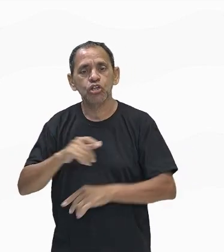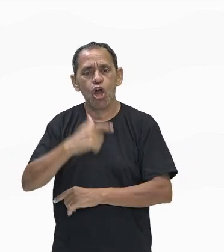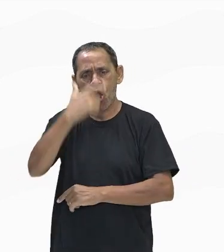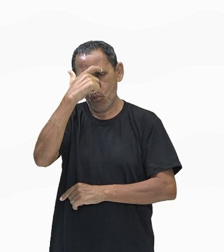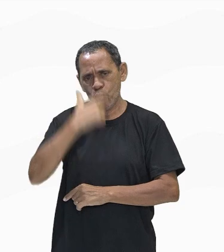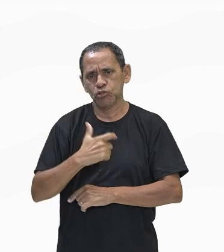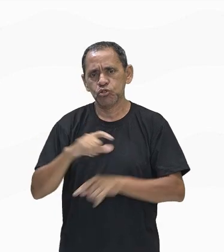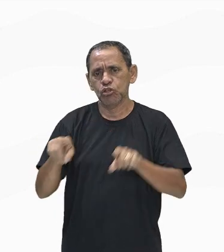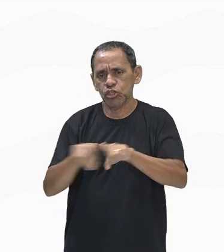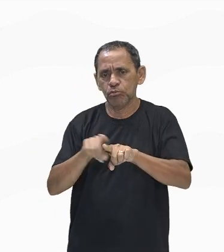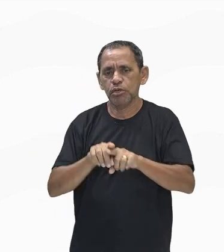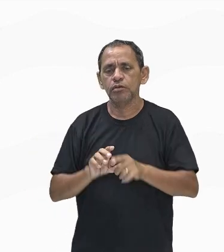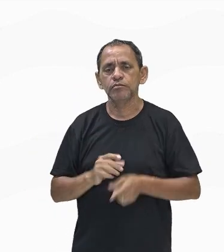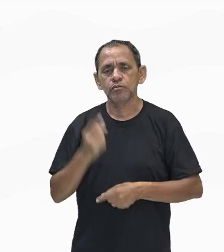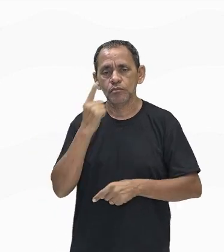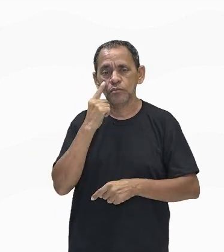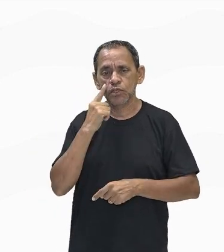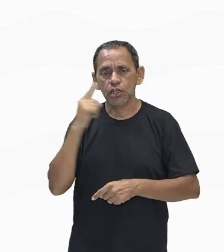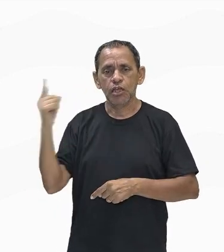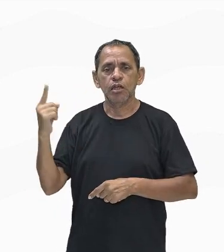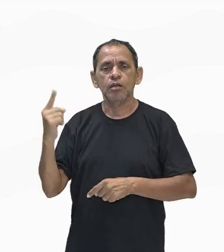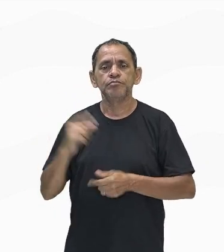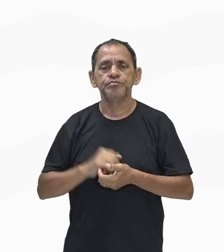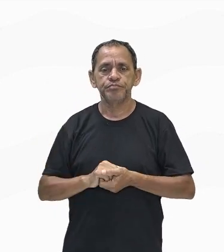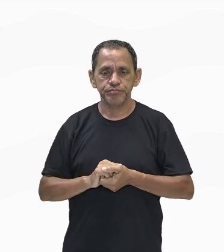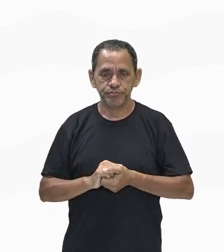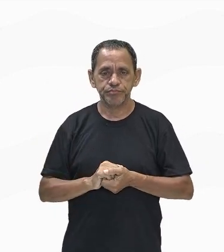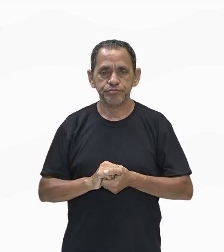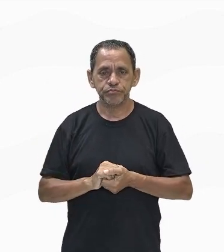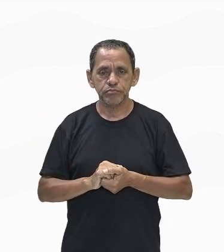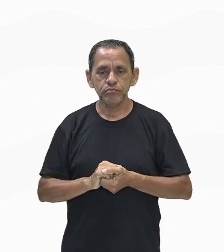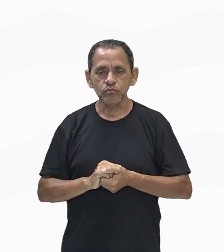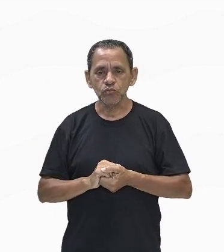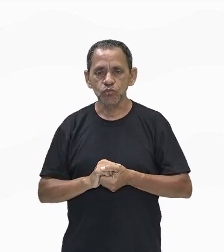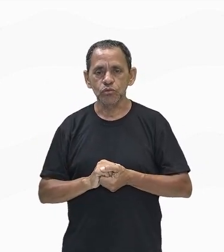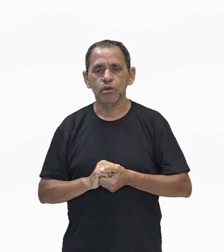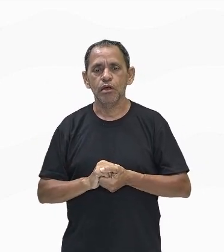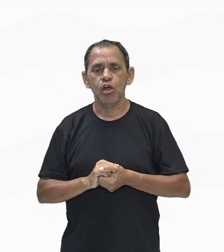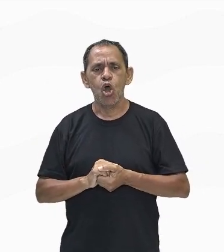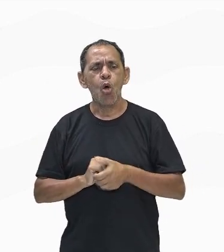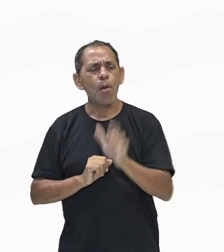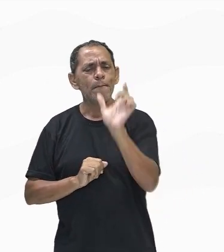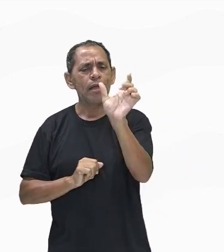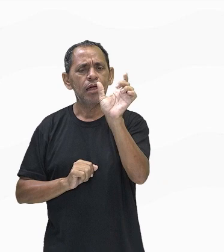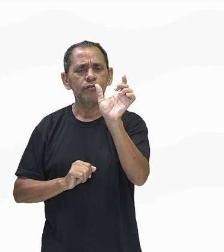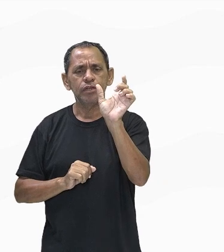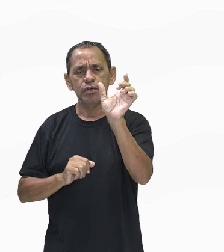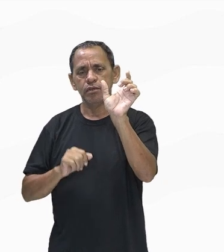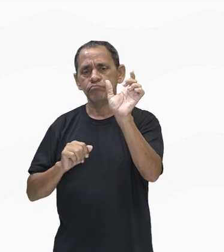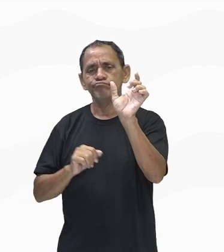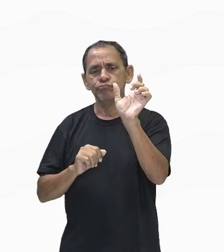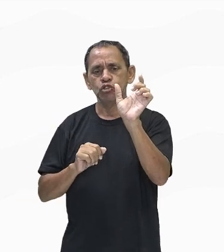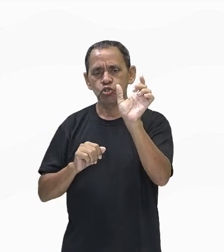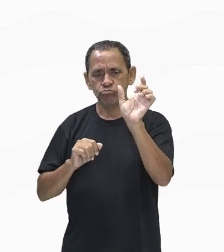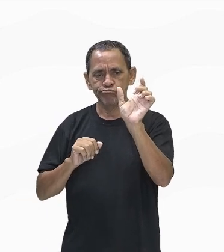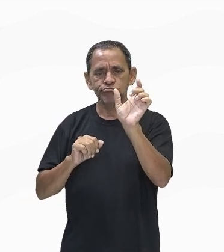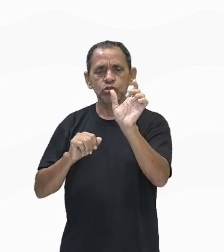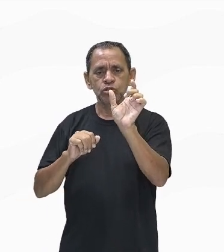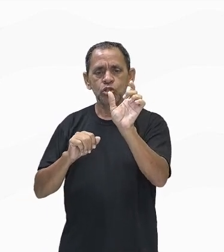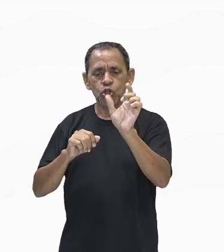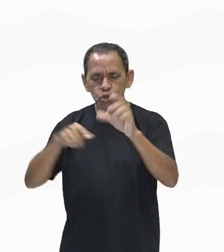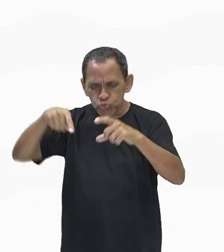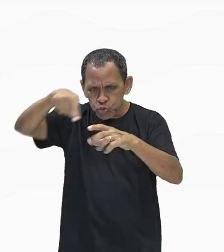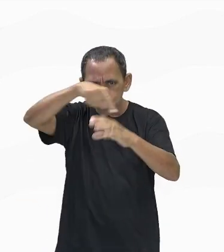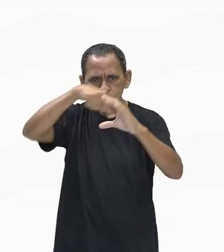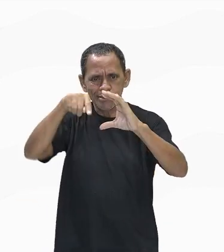no centro, deixa eu apontar aqui para vocês, né? Bem no centro é onde tudo converge,